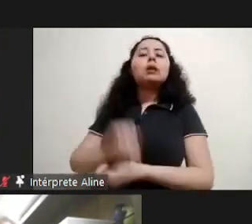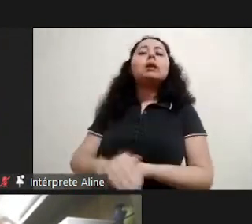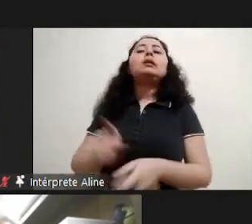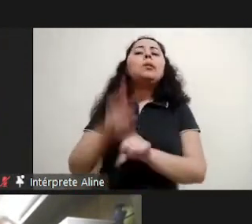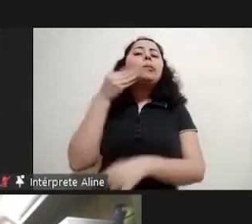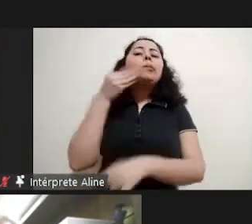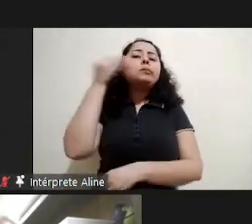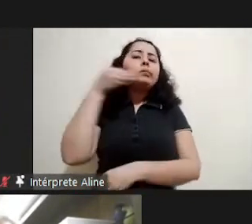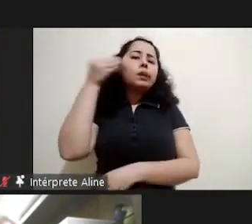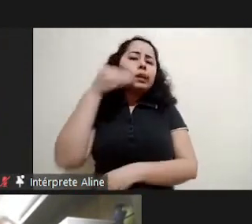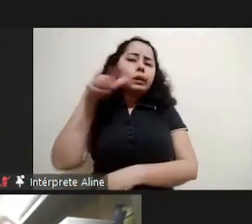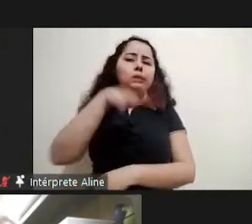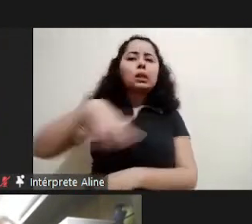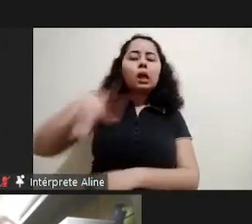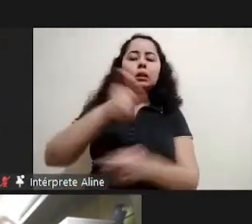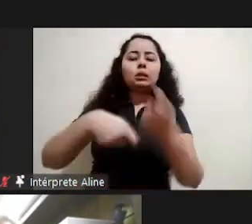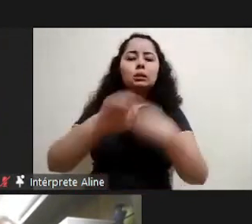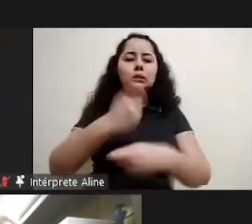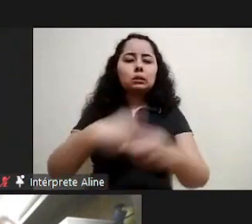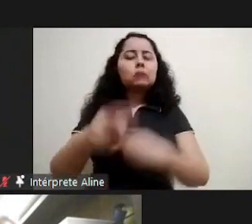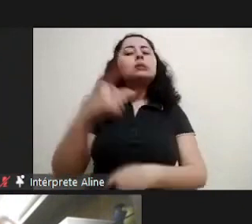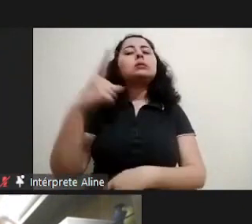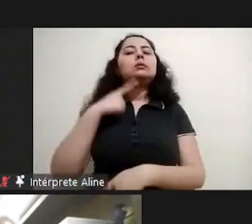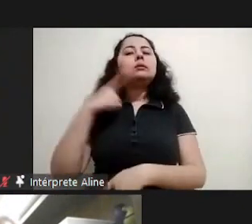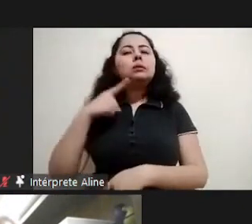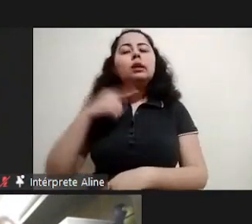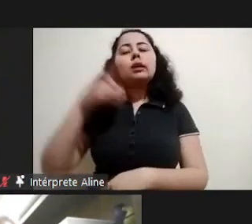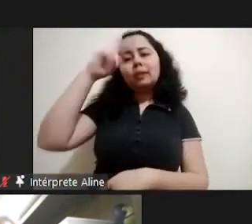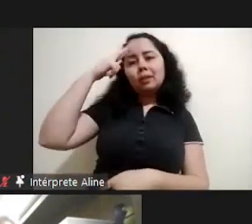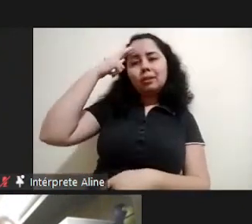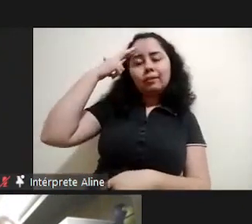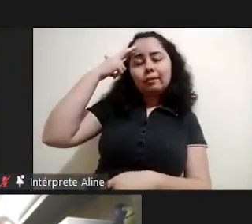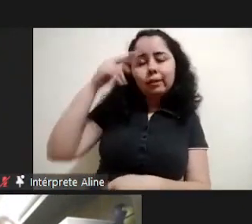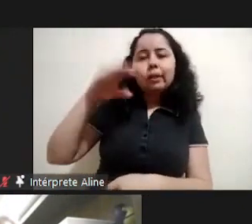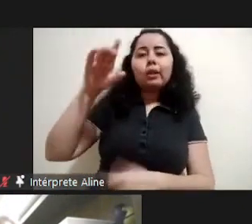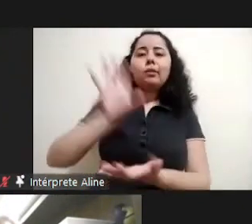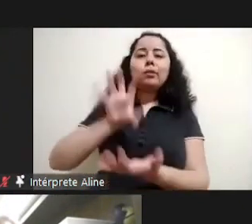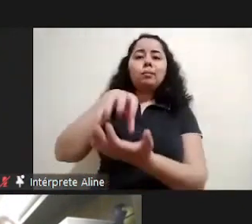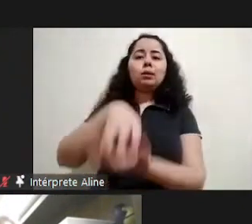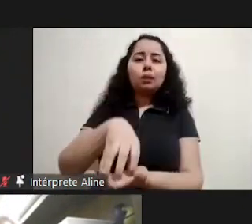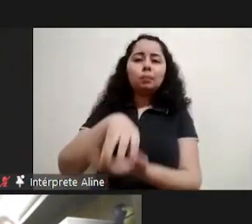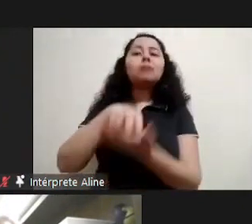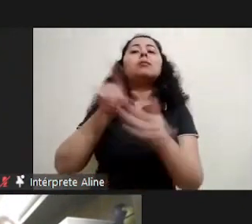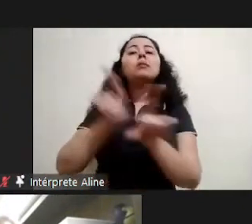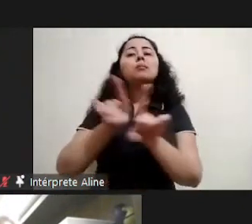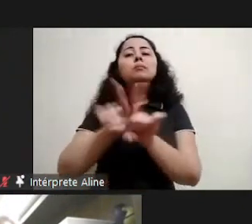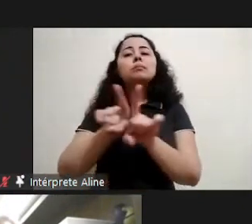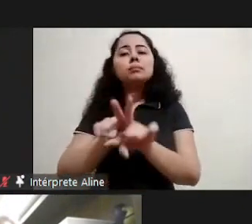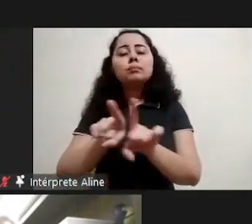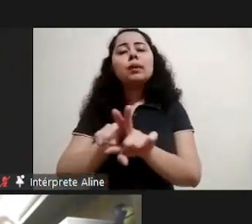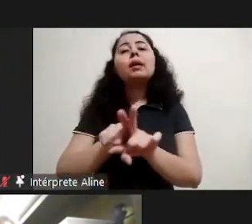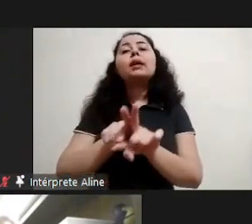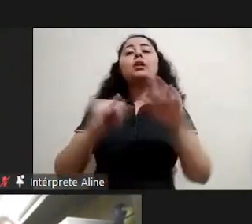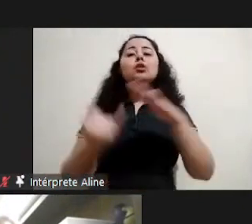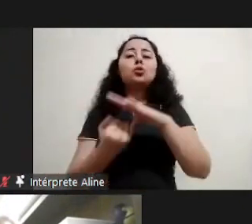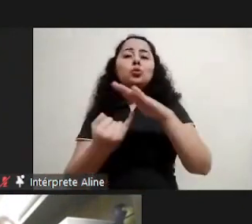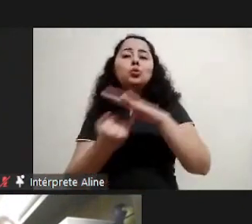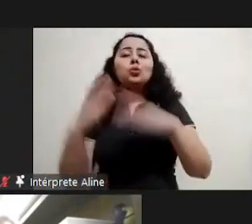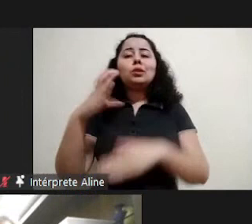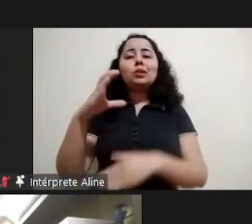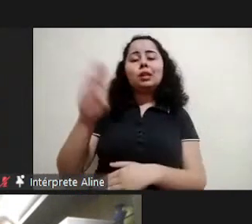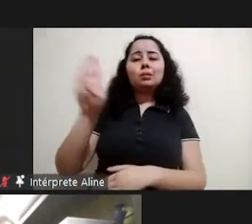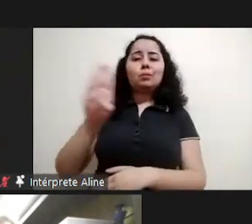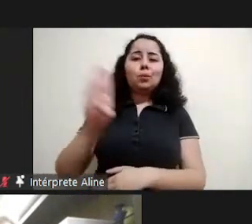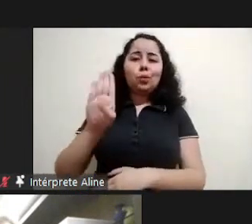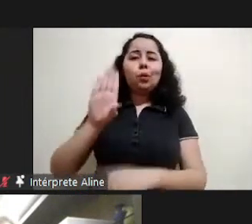administrativa inclui a chefia do Departamento de Parasitologia, Microbiologia e Imunologia do Instituto de Ciências Biológicas da UFJF, a coordenação da